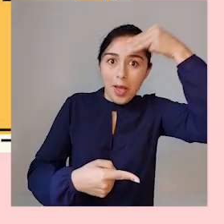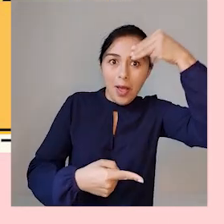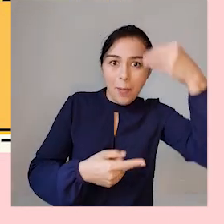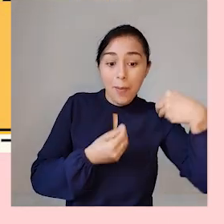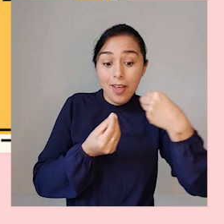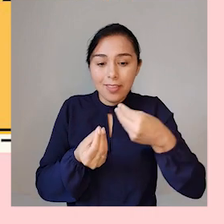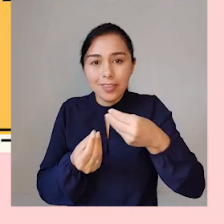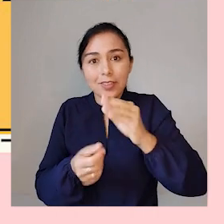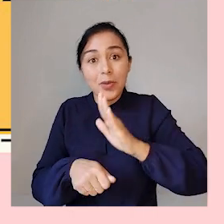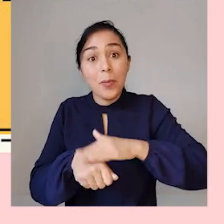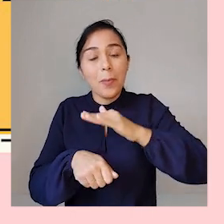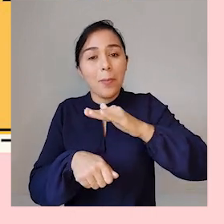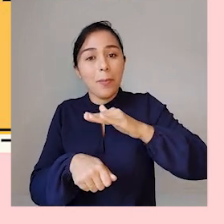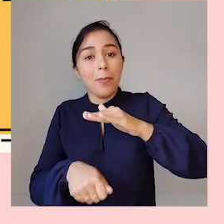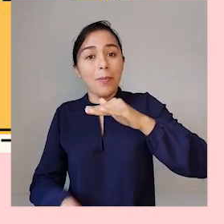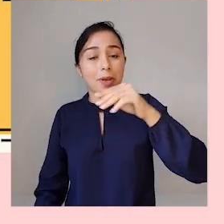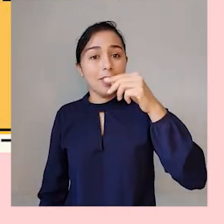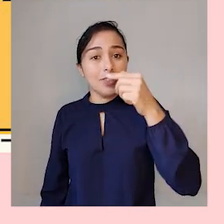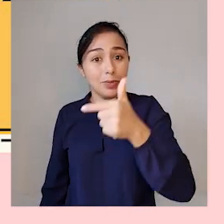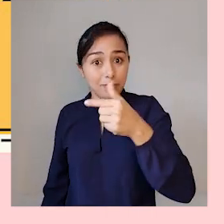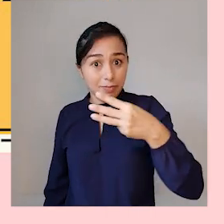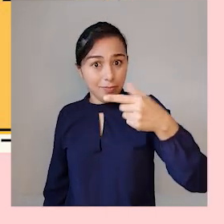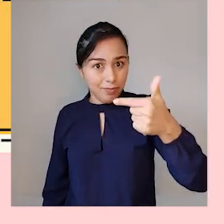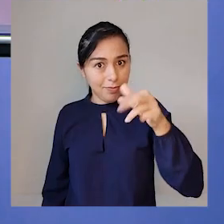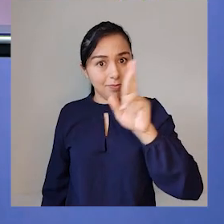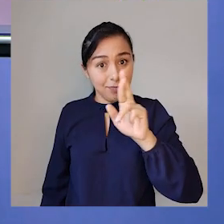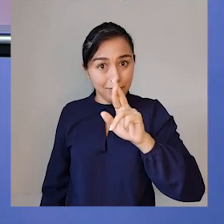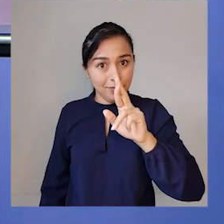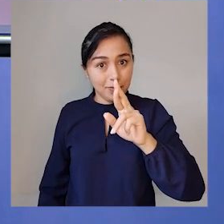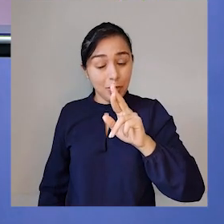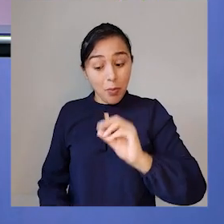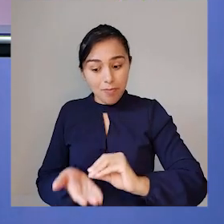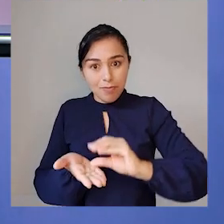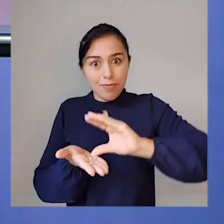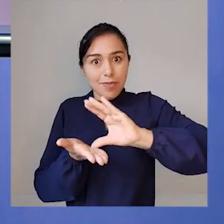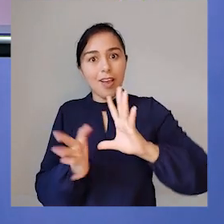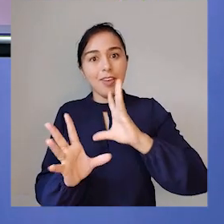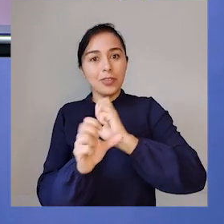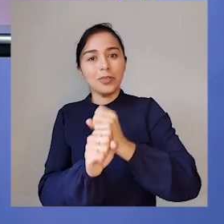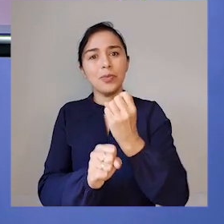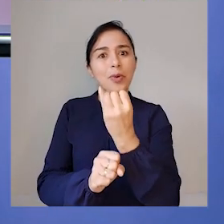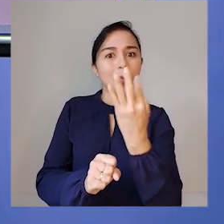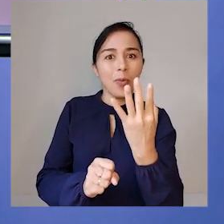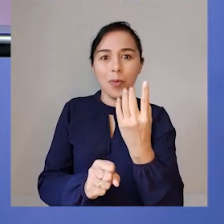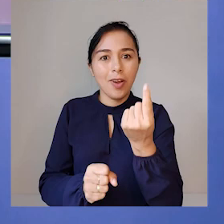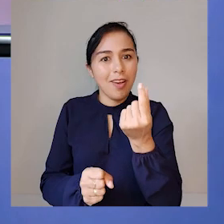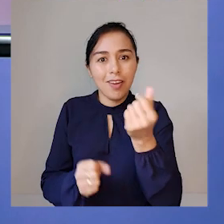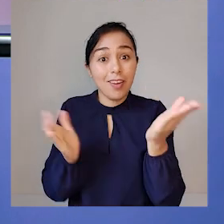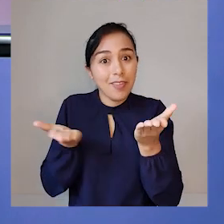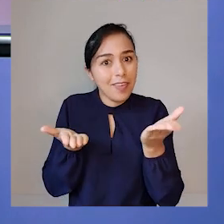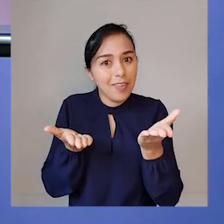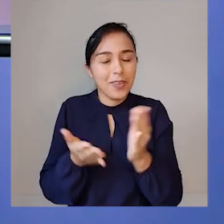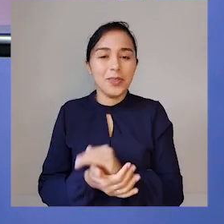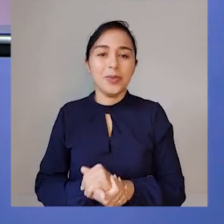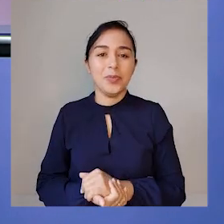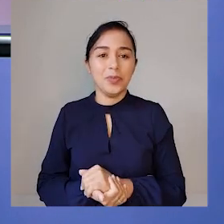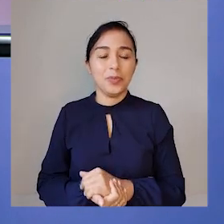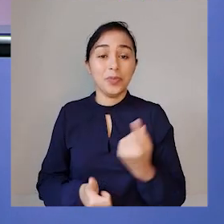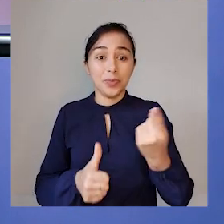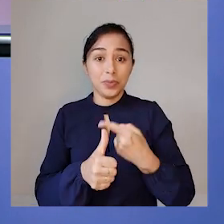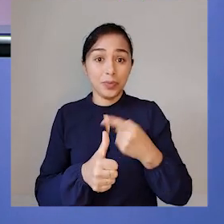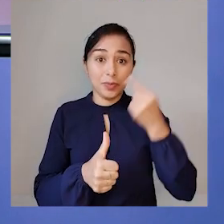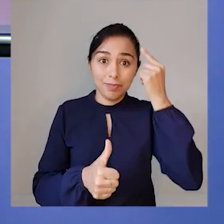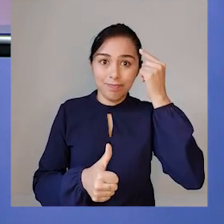232 de sua madrinha. Quantos reais José tem agora? Então, mais uma vez, para a realização desse cálculo, nós vamos